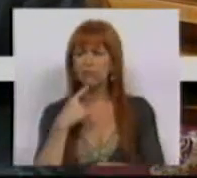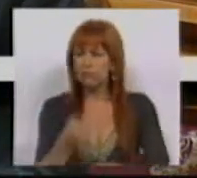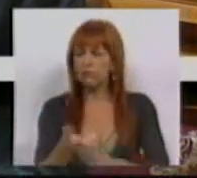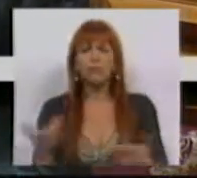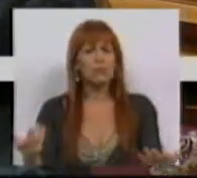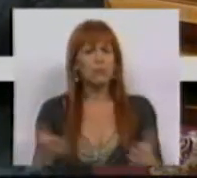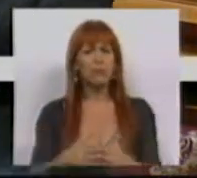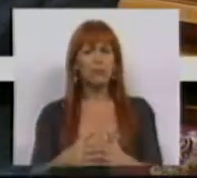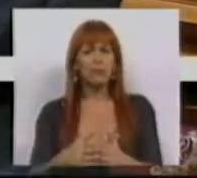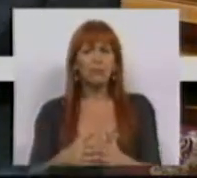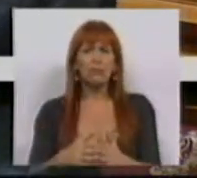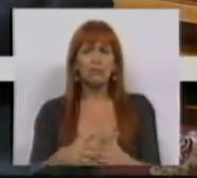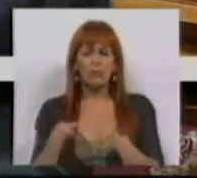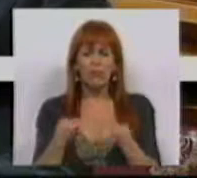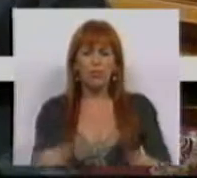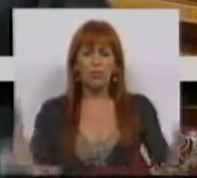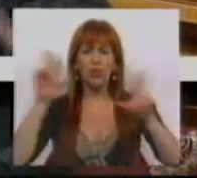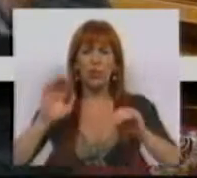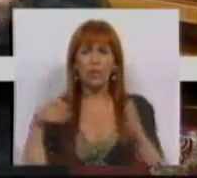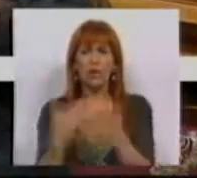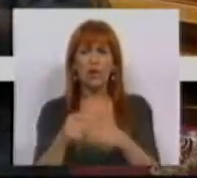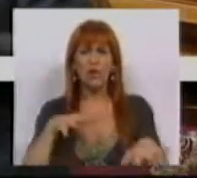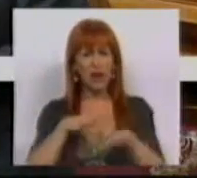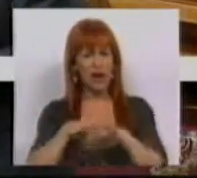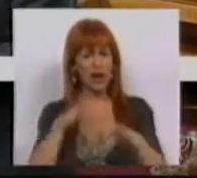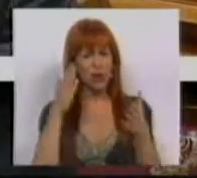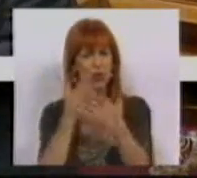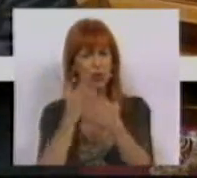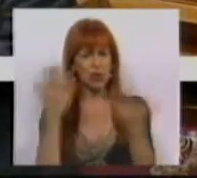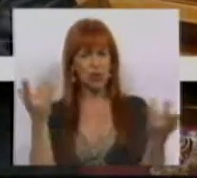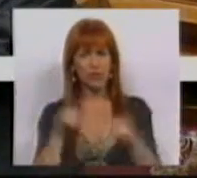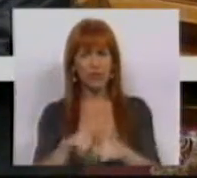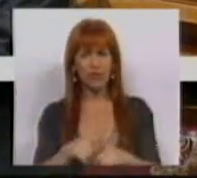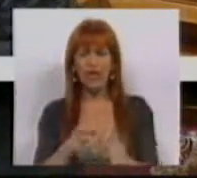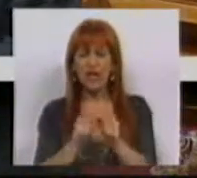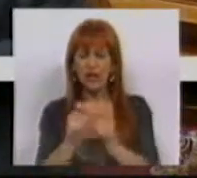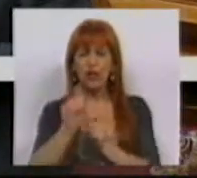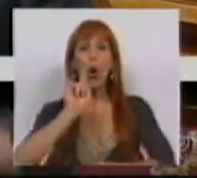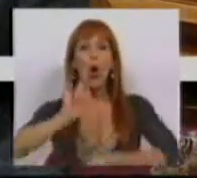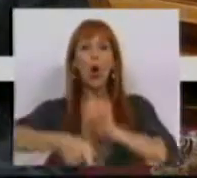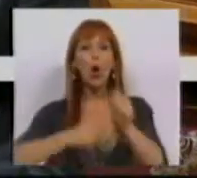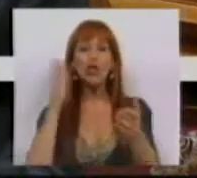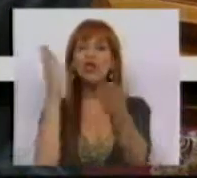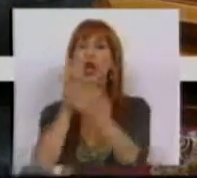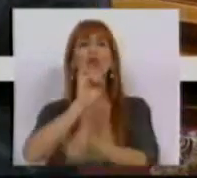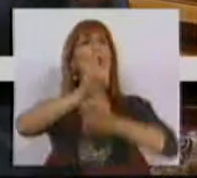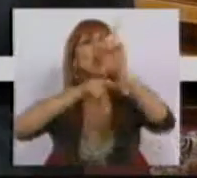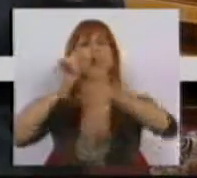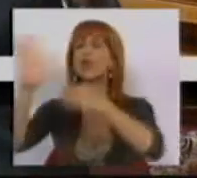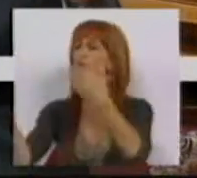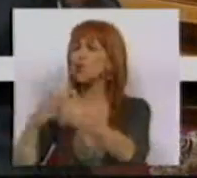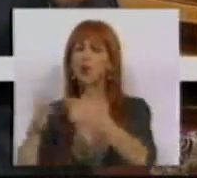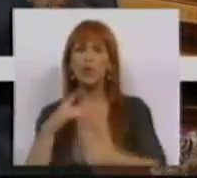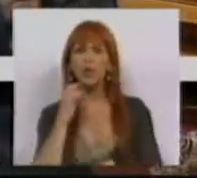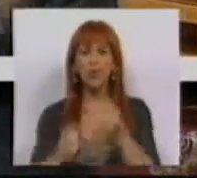que se anuncia a reorganização da rede escolar e se definem quais são as escolas a encerrar?